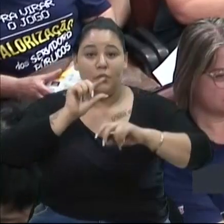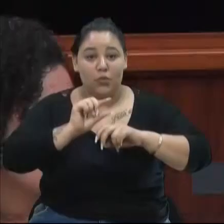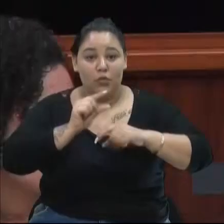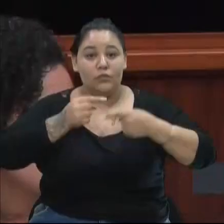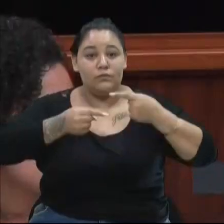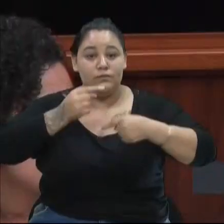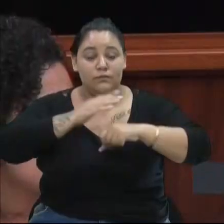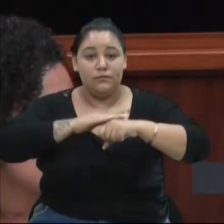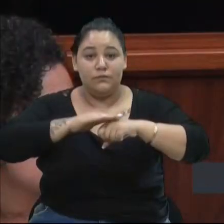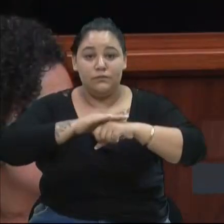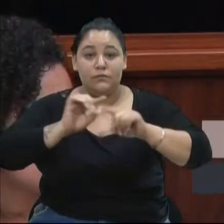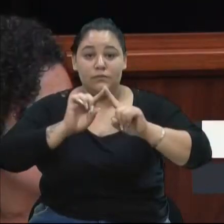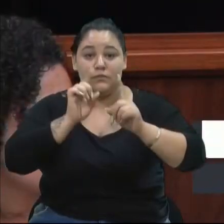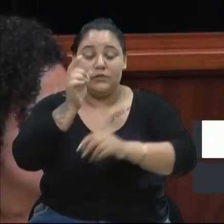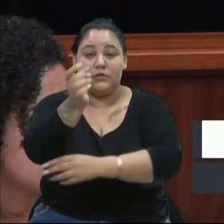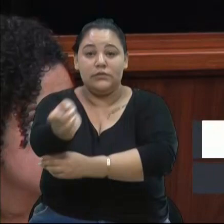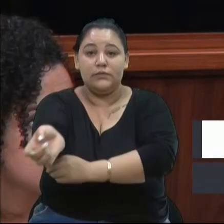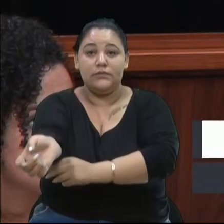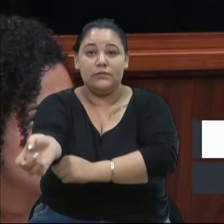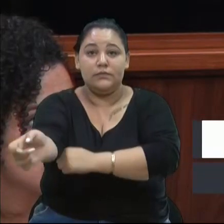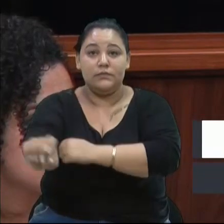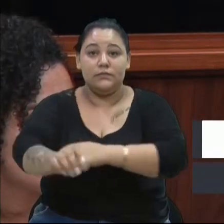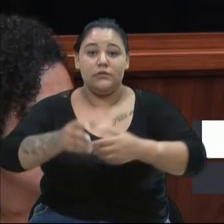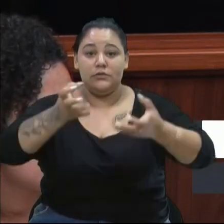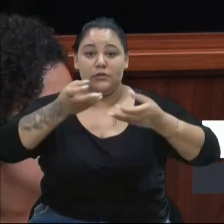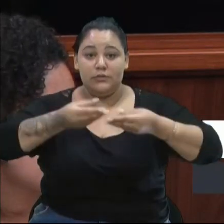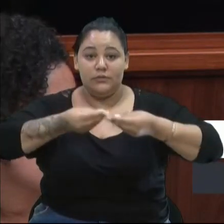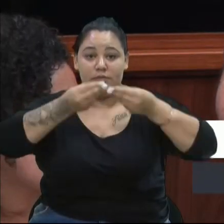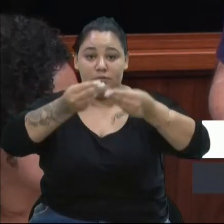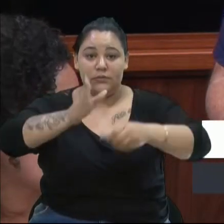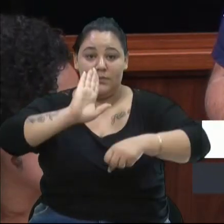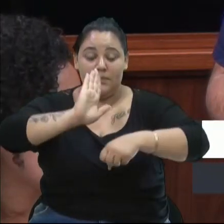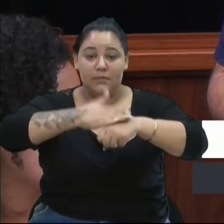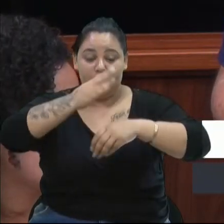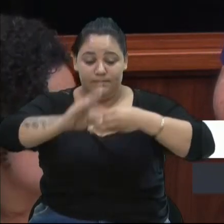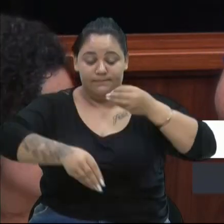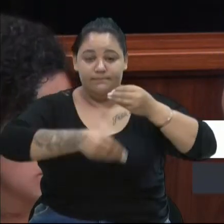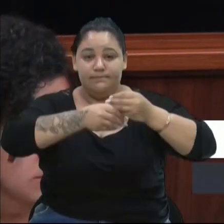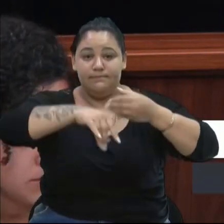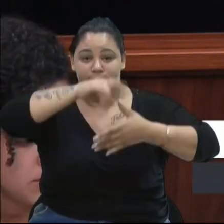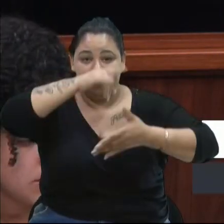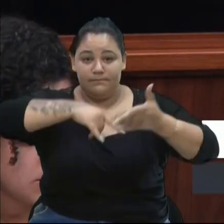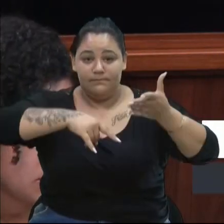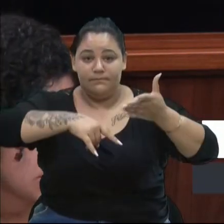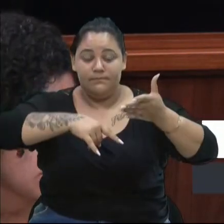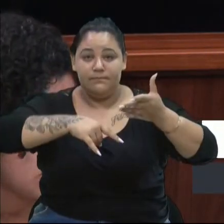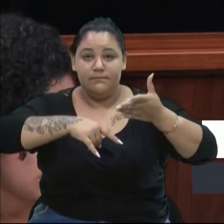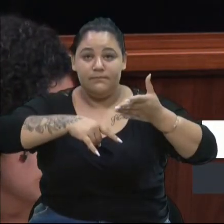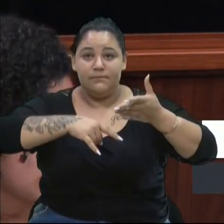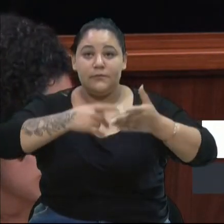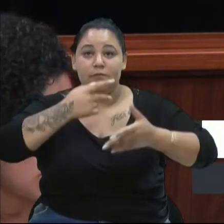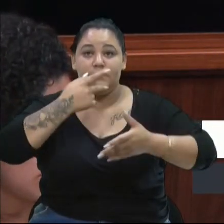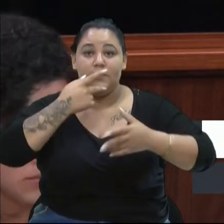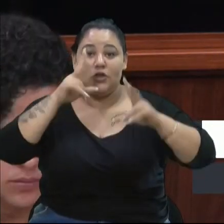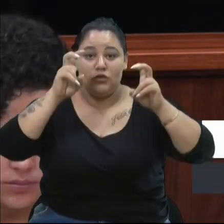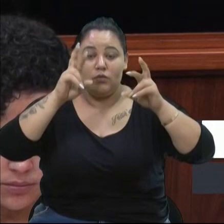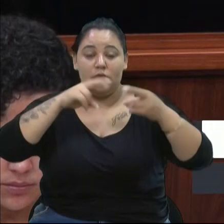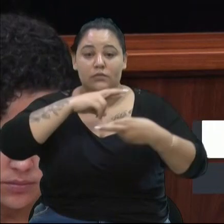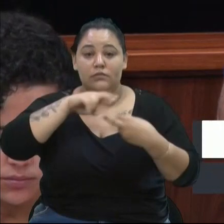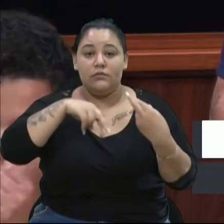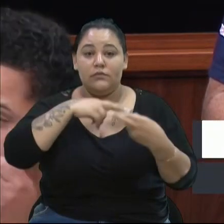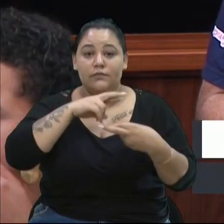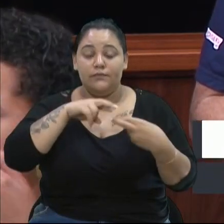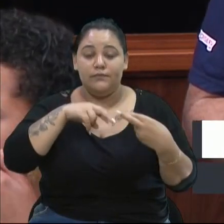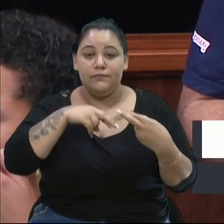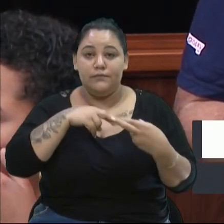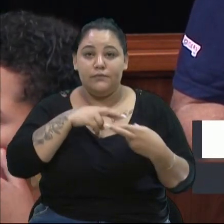discutido. Mas eu trago aqui alguns mais elementos que tratam sobre a reforma